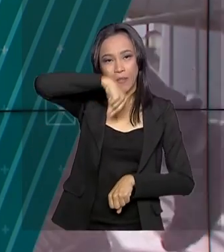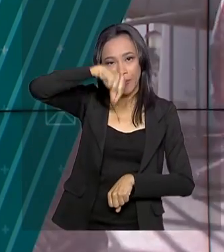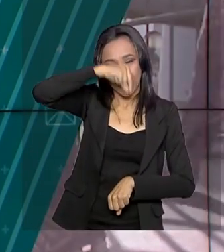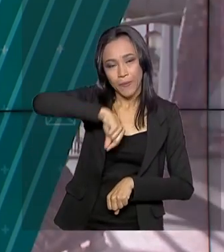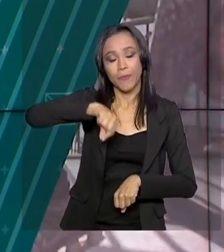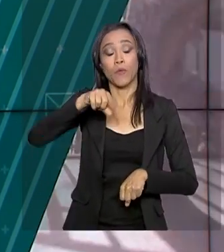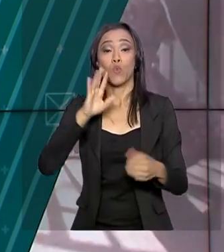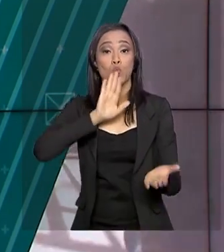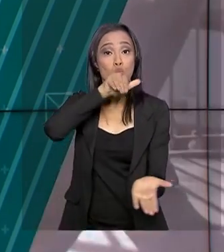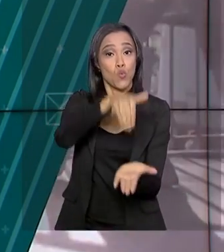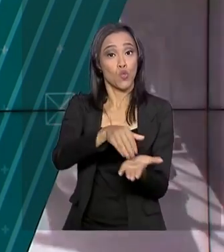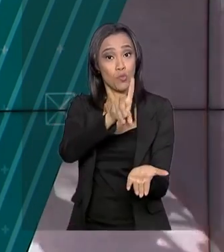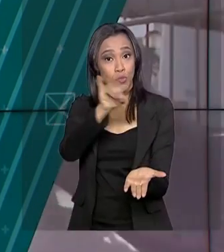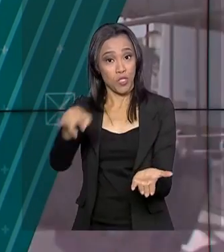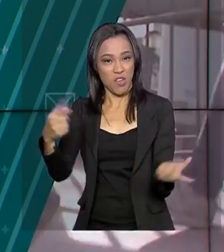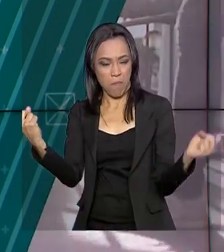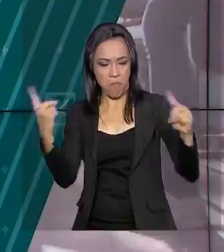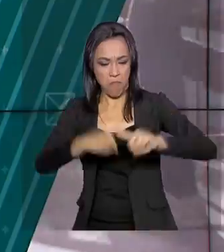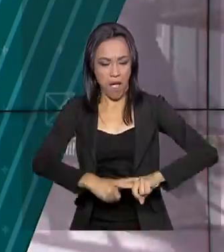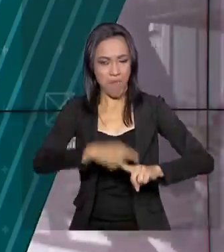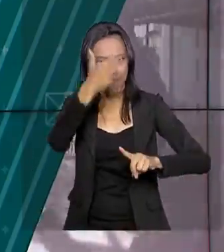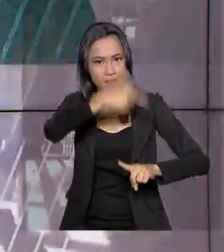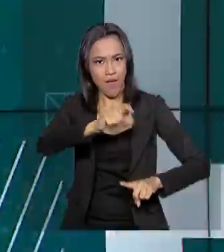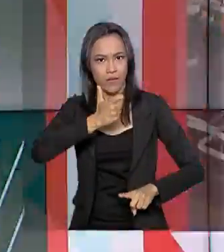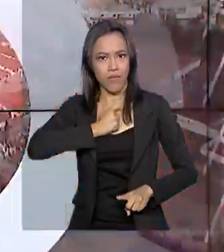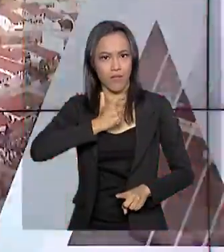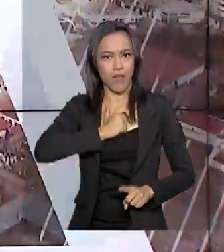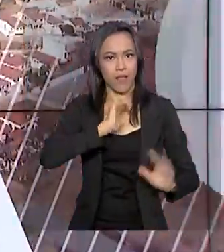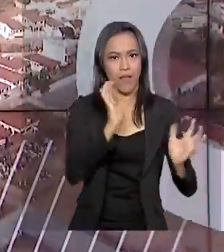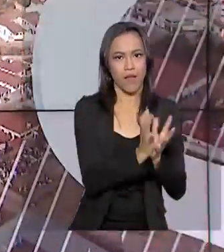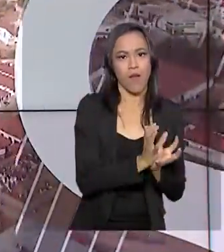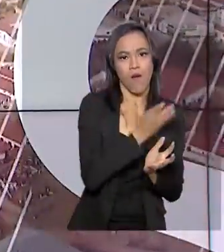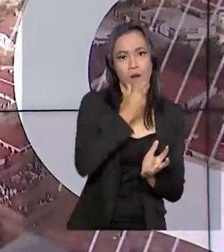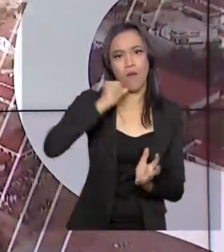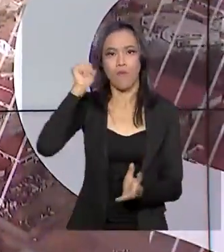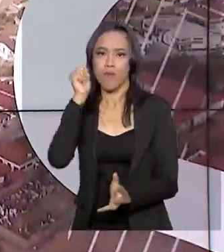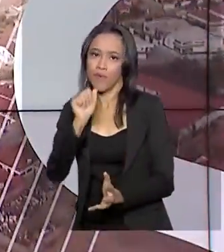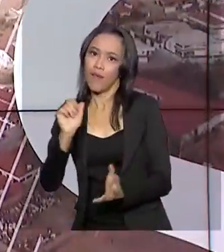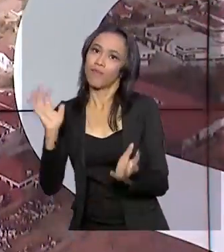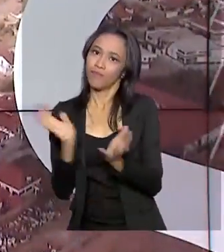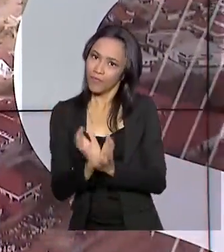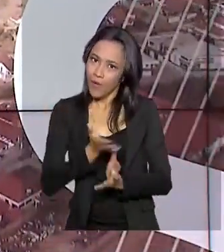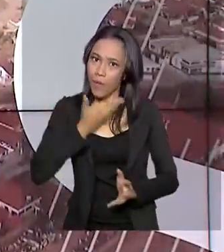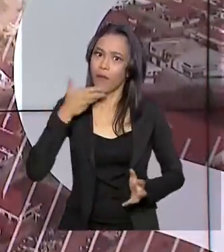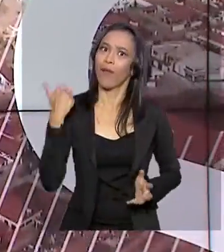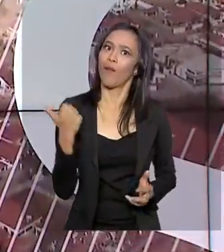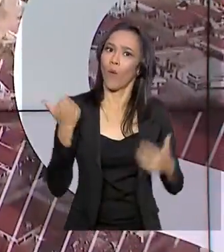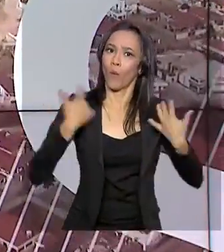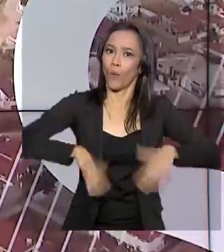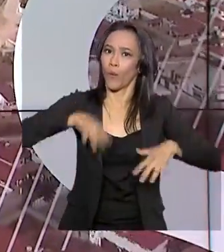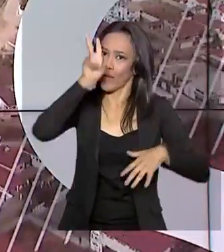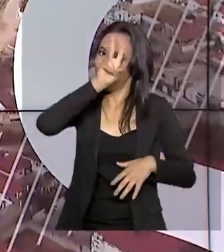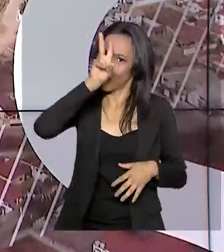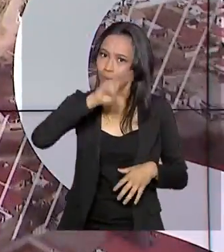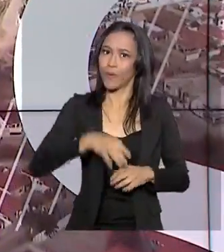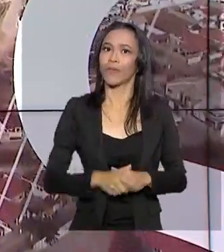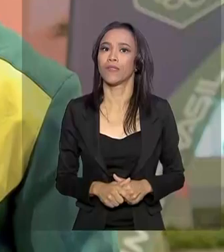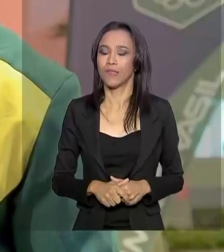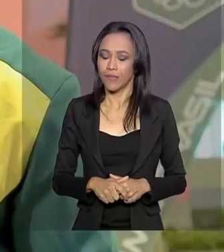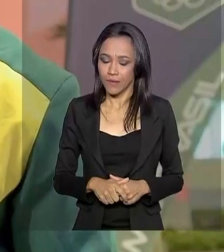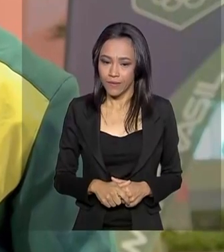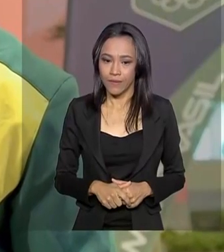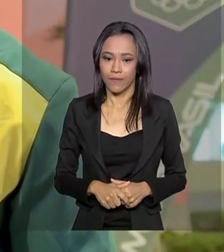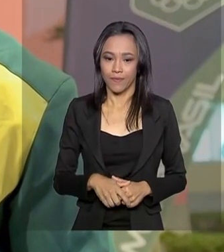último dia de disputa mais medalhas no masculino e no feminino foi a melhor campanha da modalidade na história dos jogos